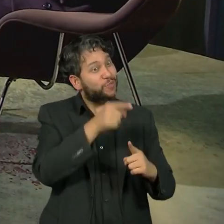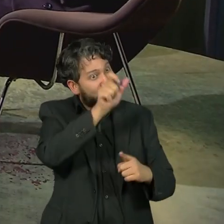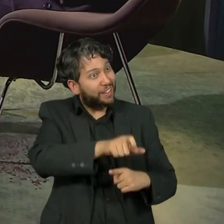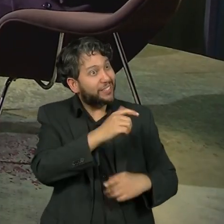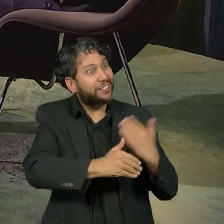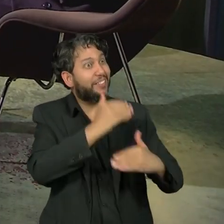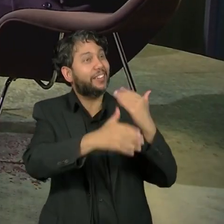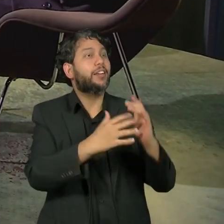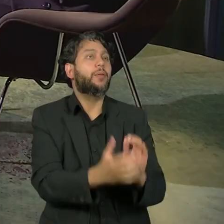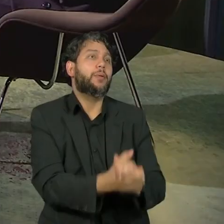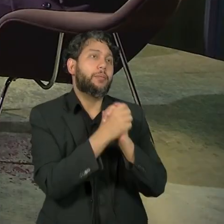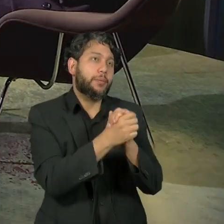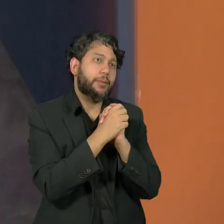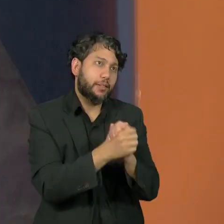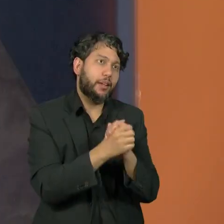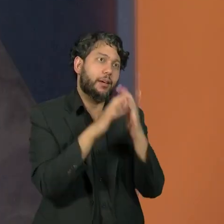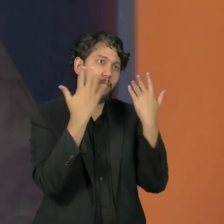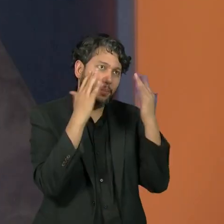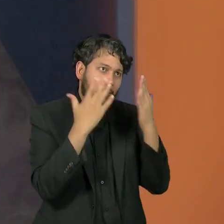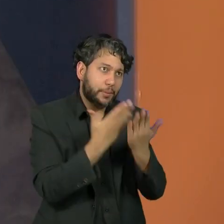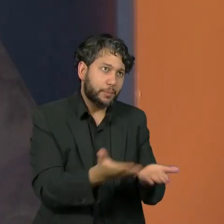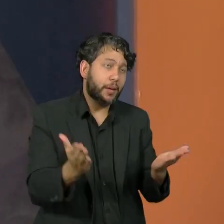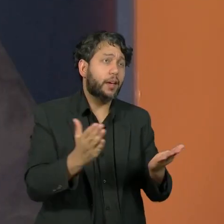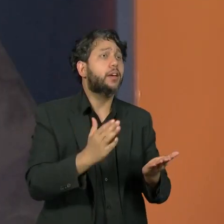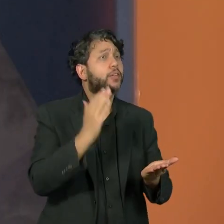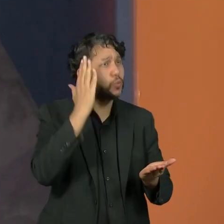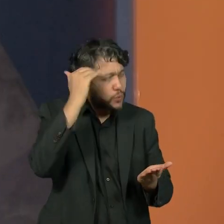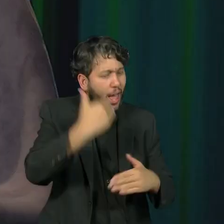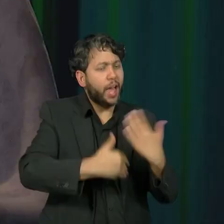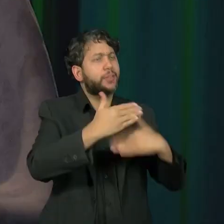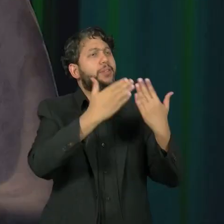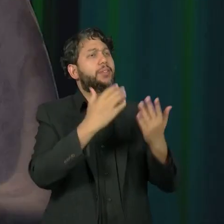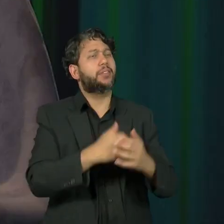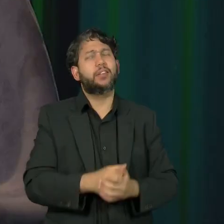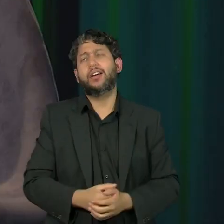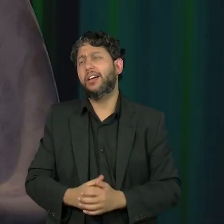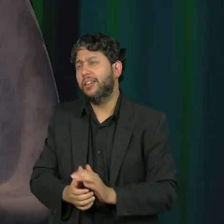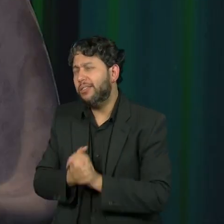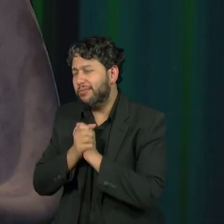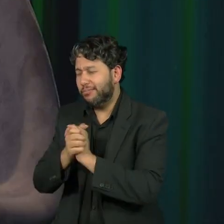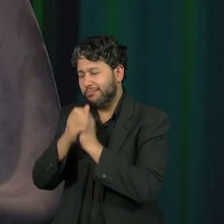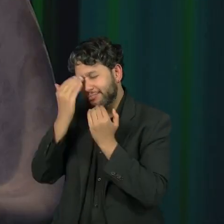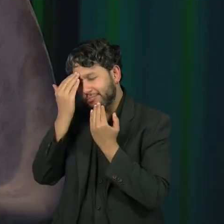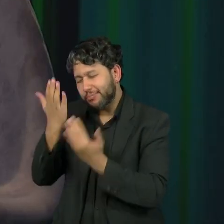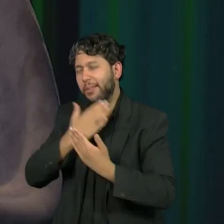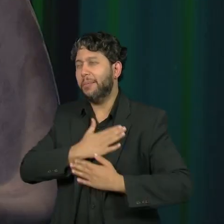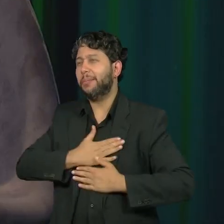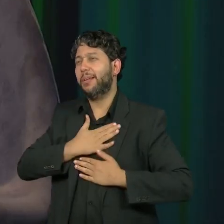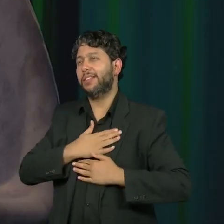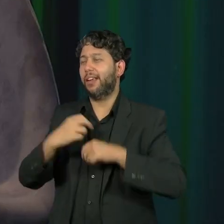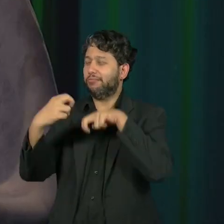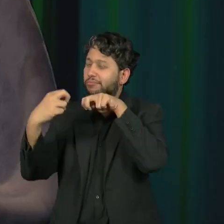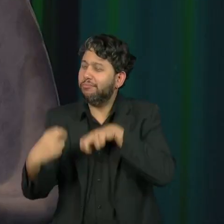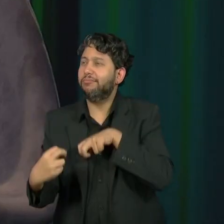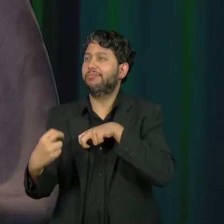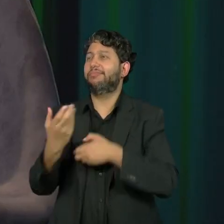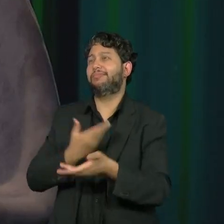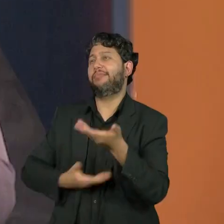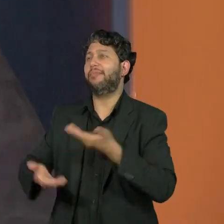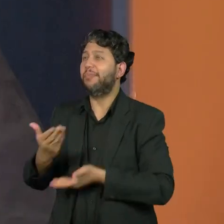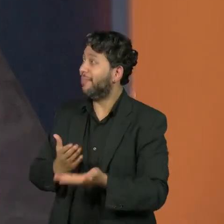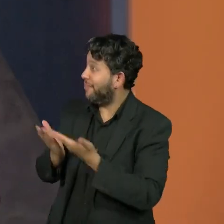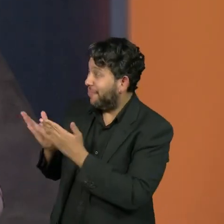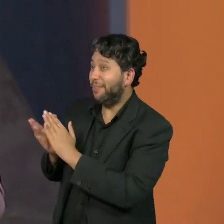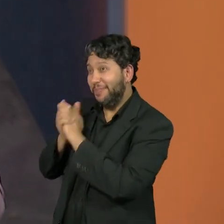te cumprimentar, parabenizar e desejar mais sucesso, Luanda. Eu que agradeço, foi um prazer imenso trocar com você, professora